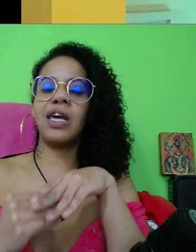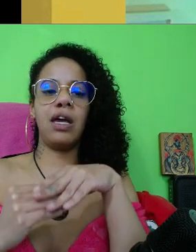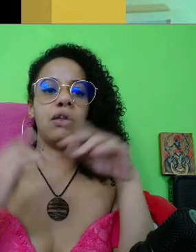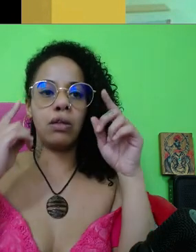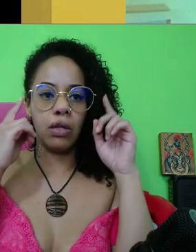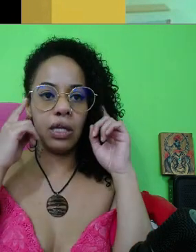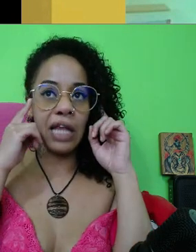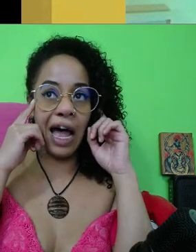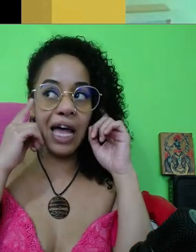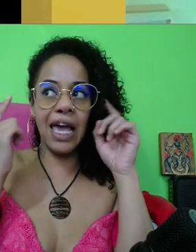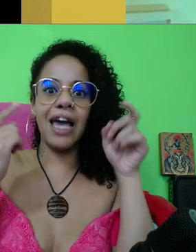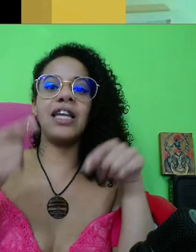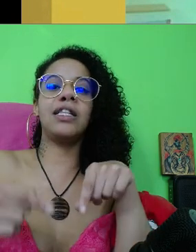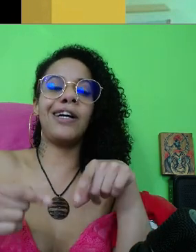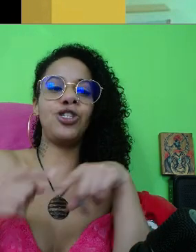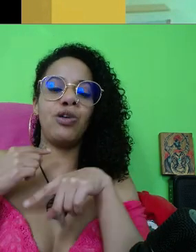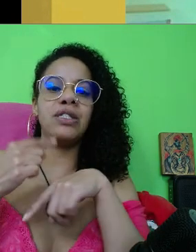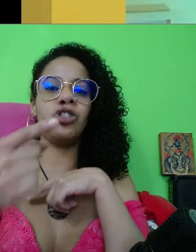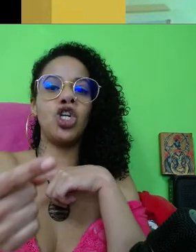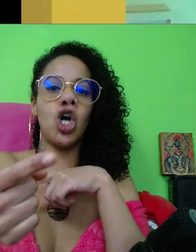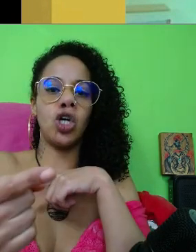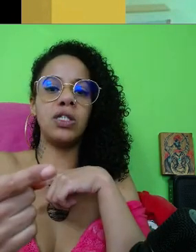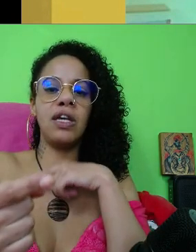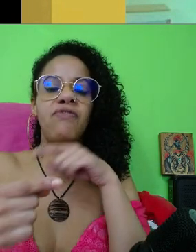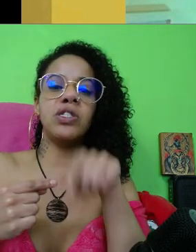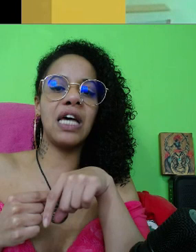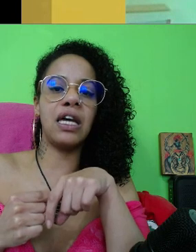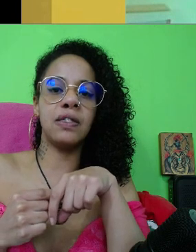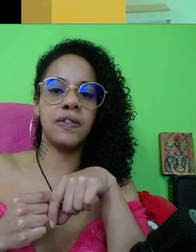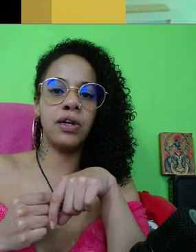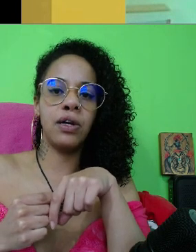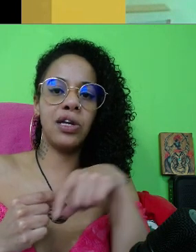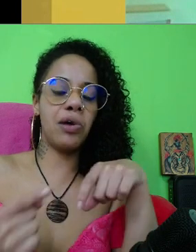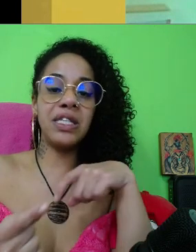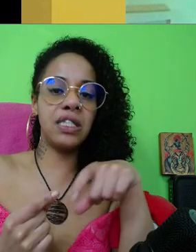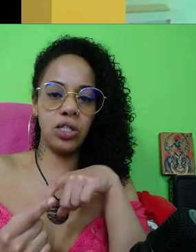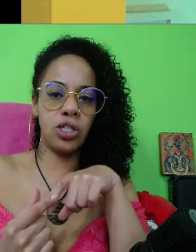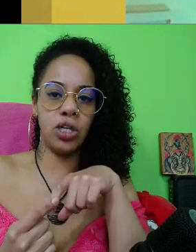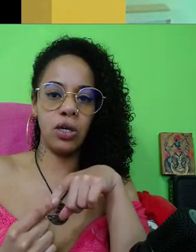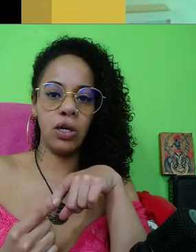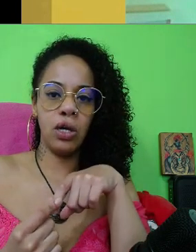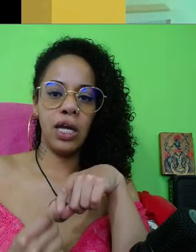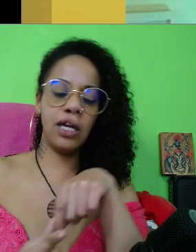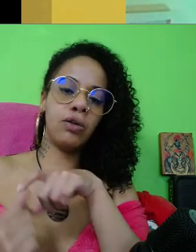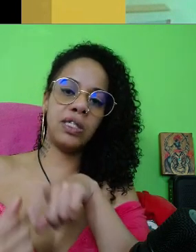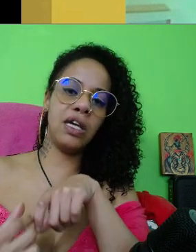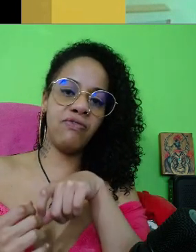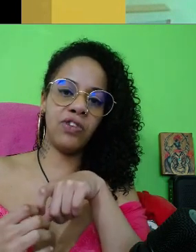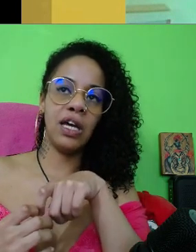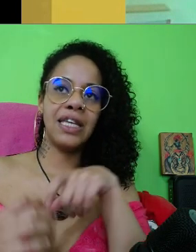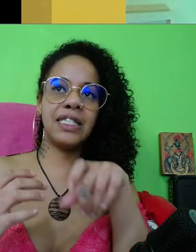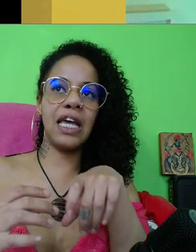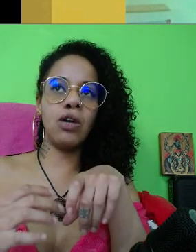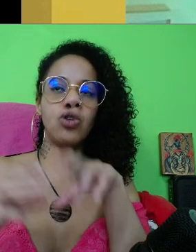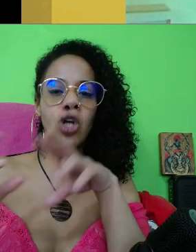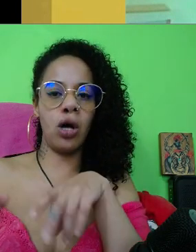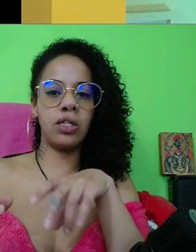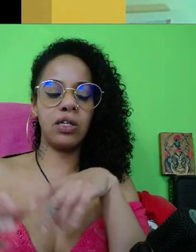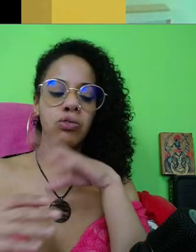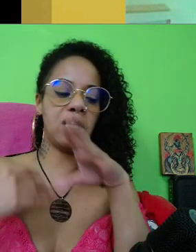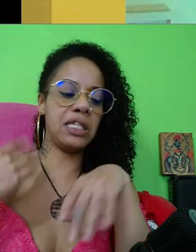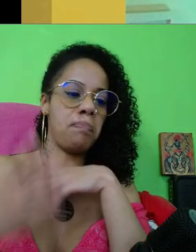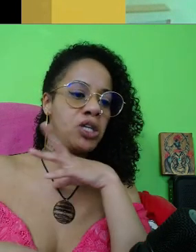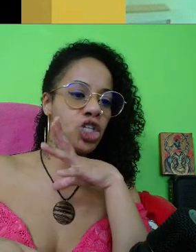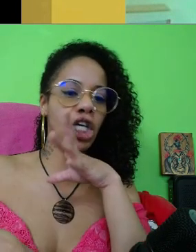porque na realidade não existe nós e vocês não existe inclusive sem